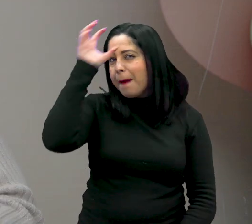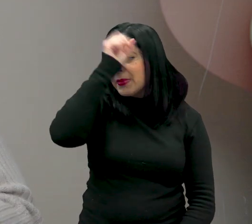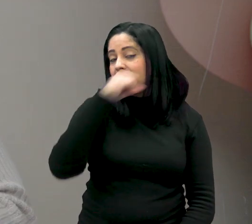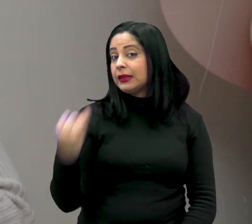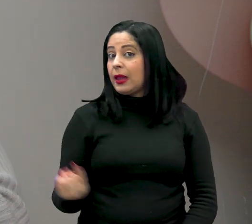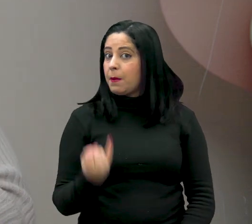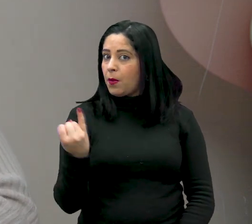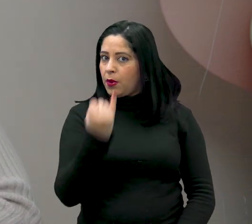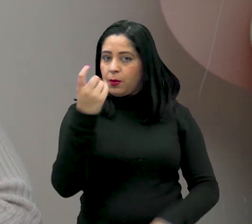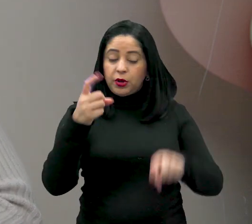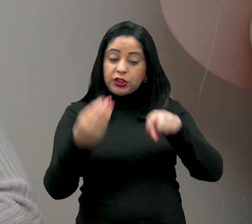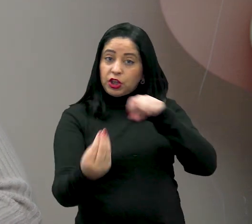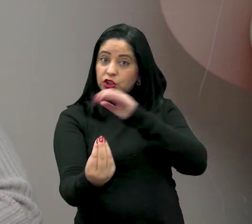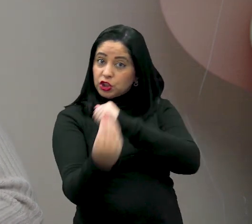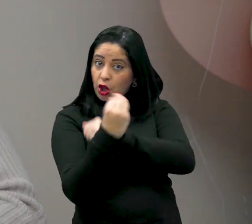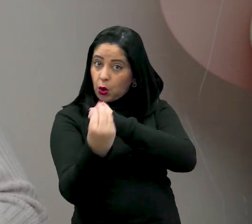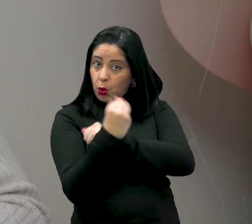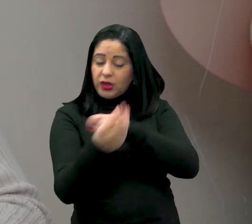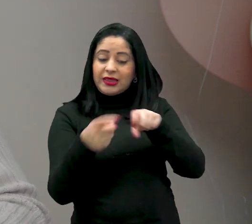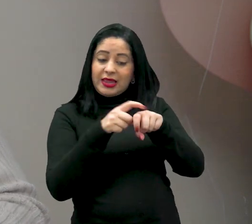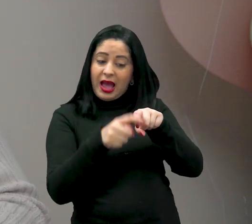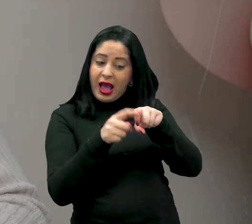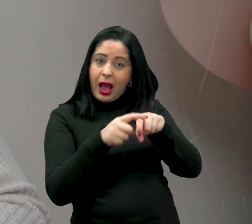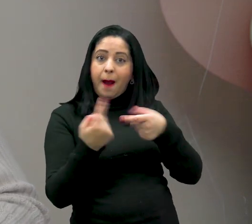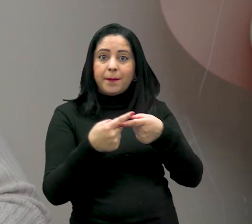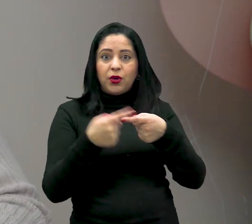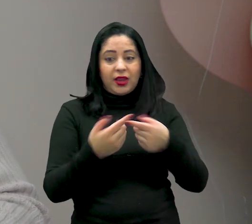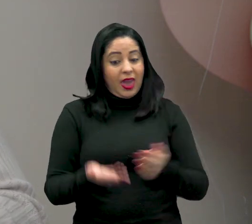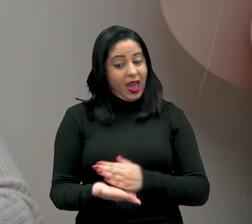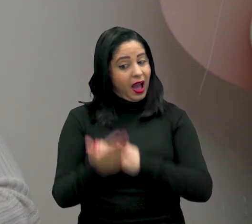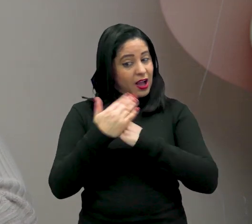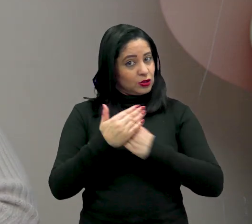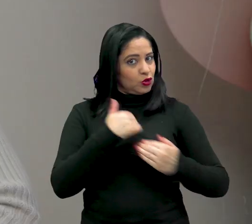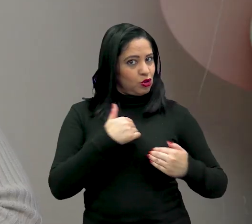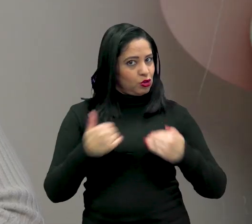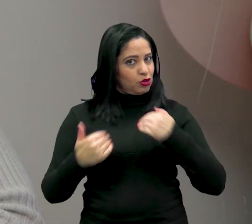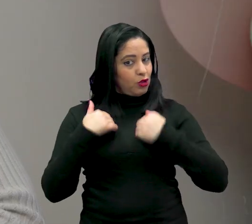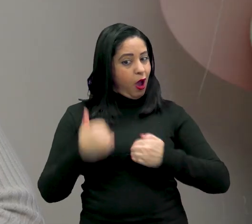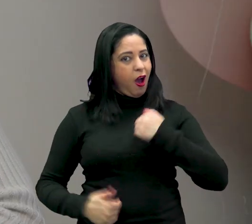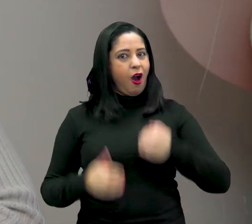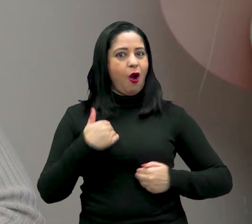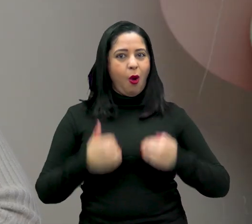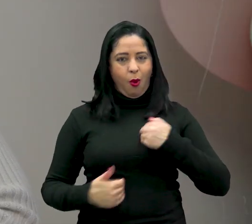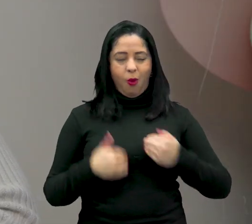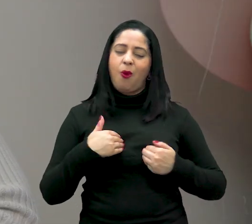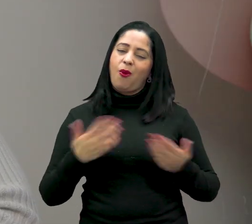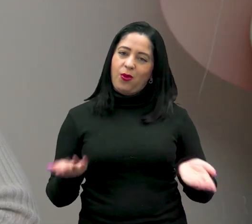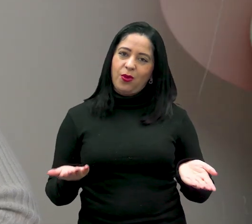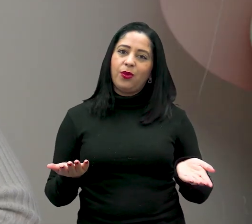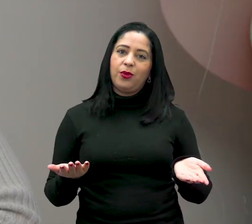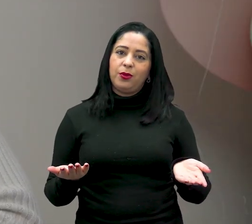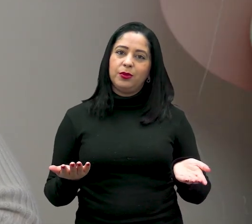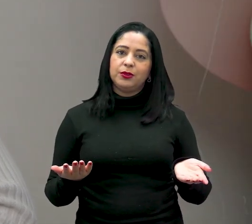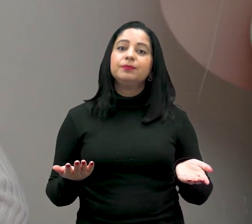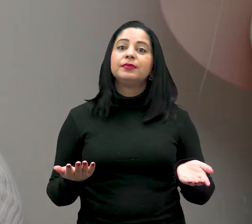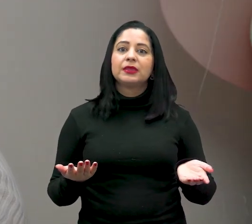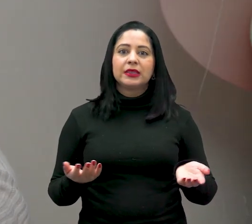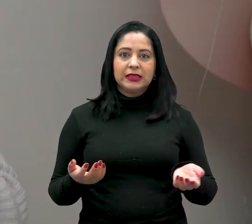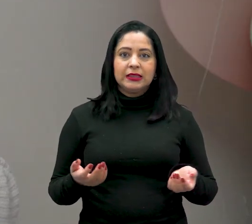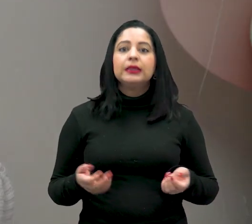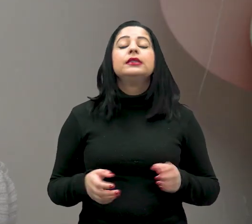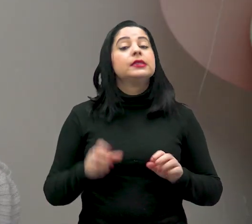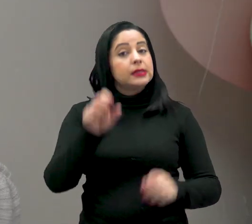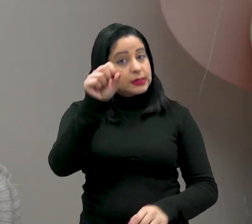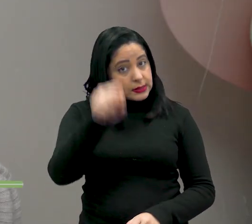importância de cuidar dos nossos joelhos, que sustentam o nosso corpo e permitem, né, que a gente consiga seguir em movimento sempre. Com as orientações